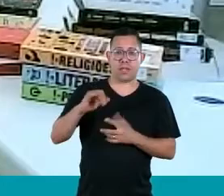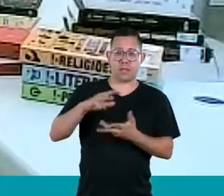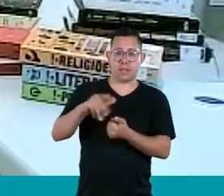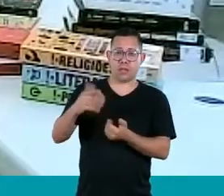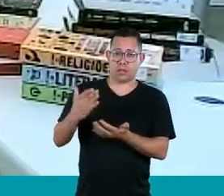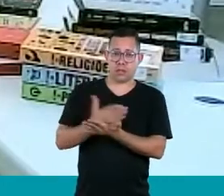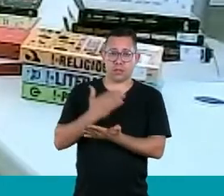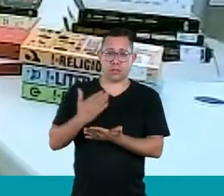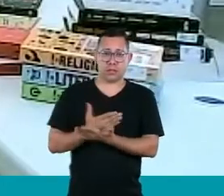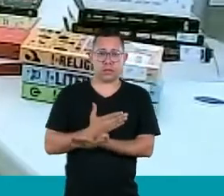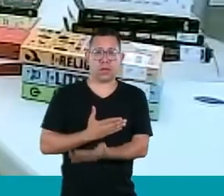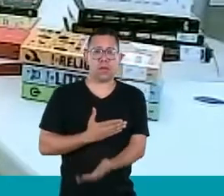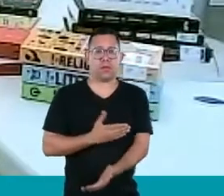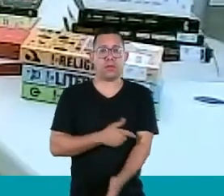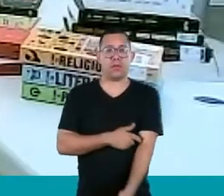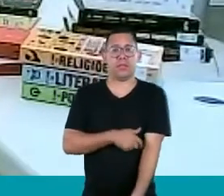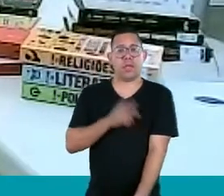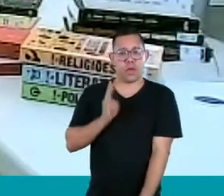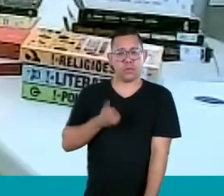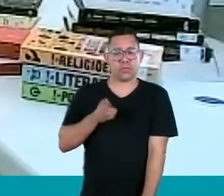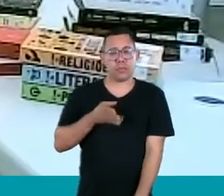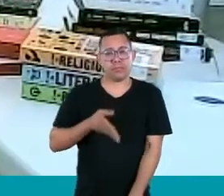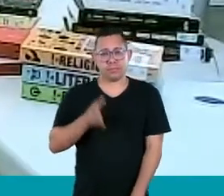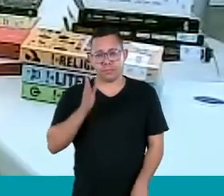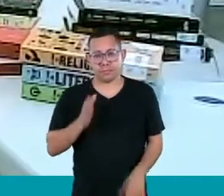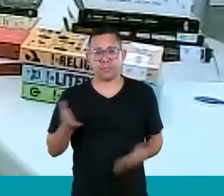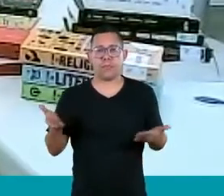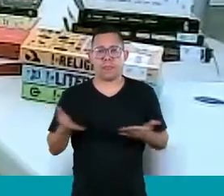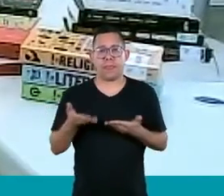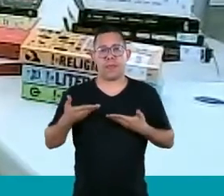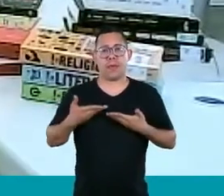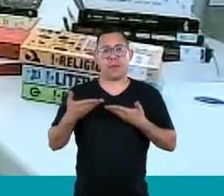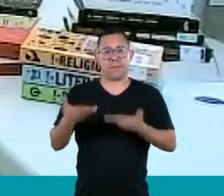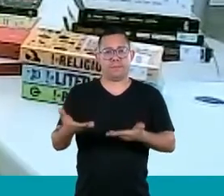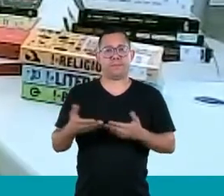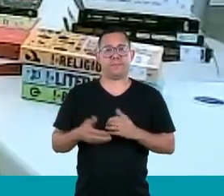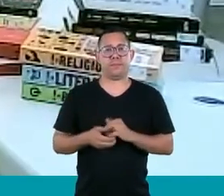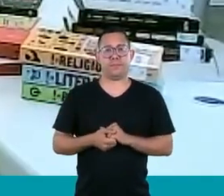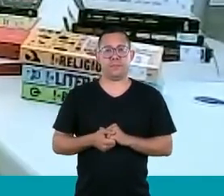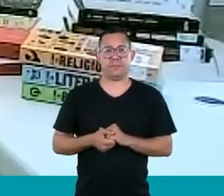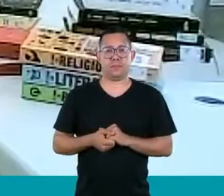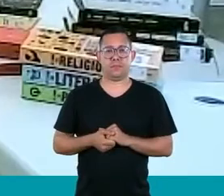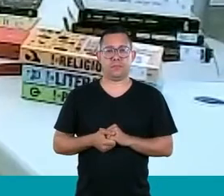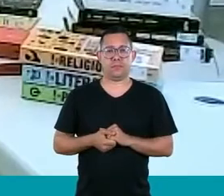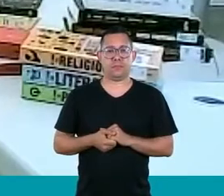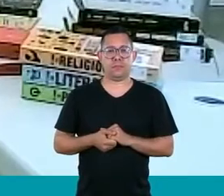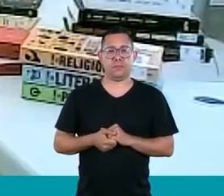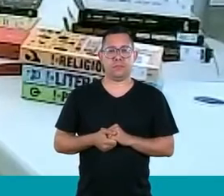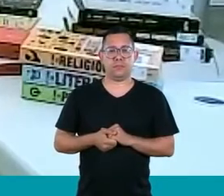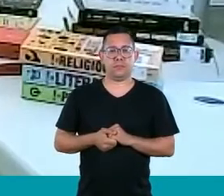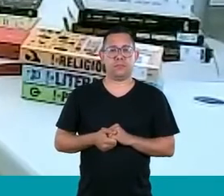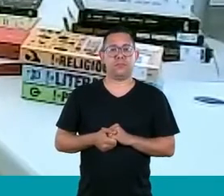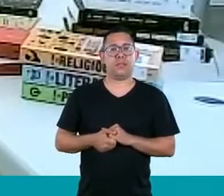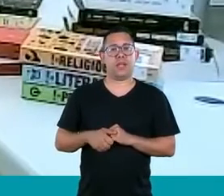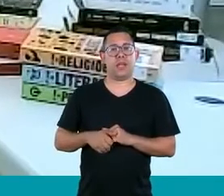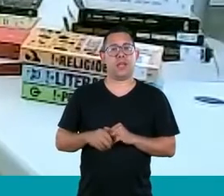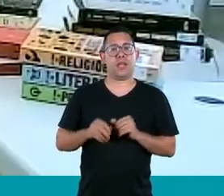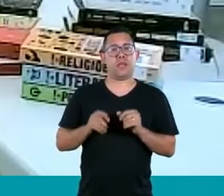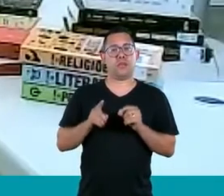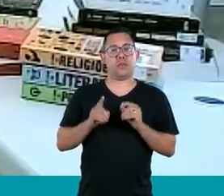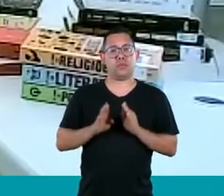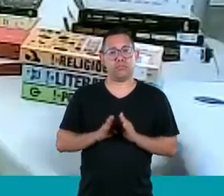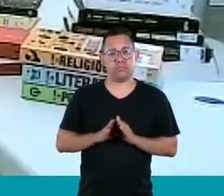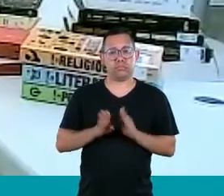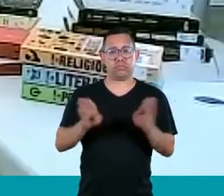como público, que eu sempre fui, e agora como convidado. São exatamente duas posições que consagram